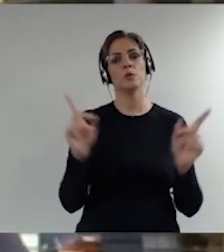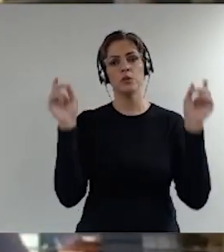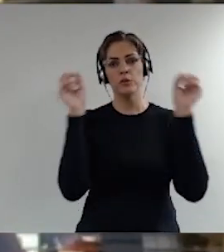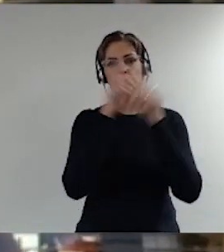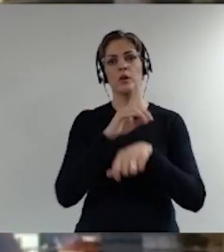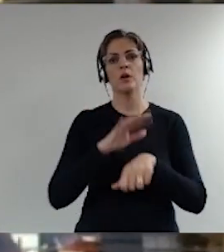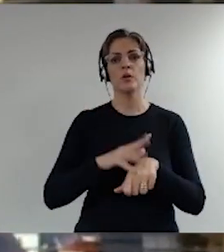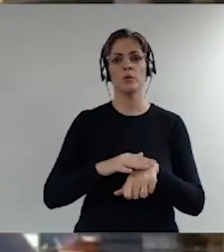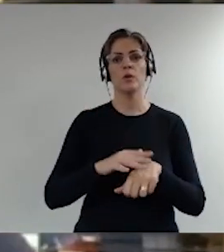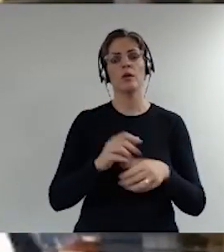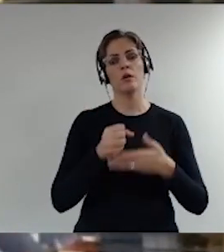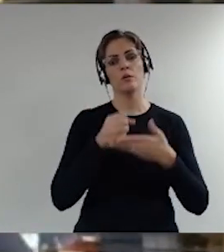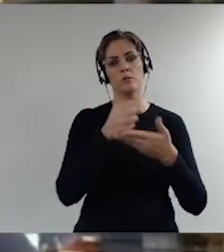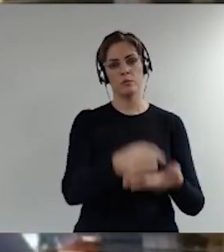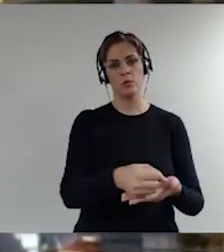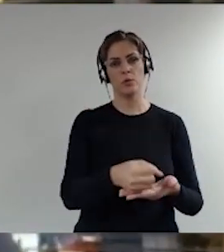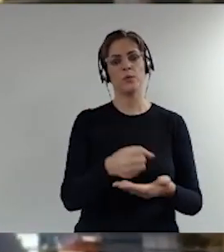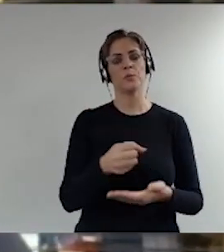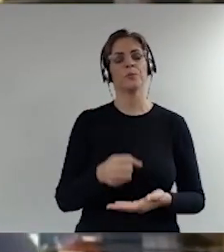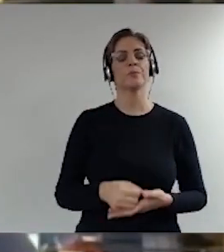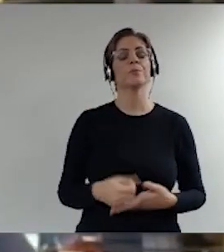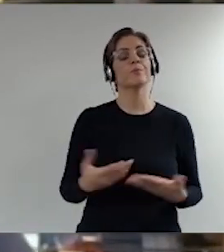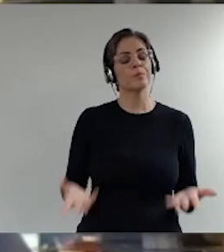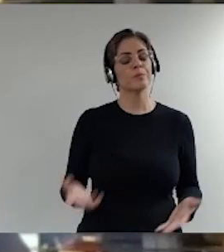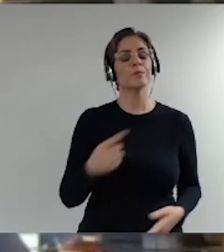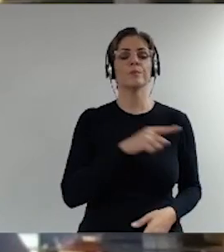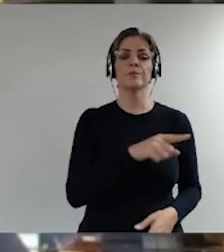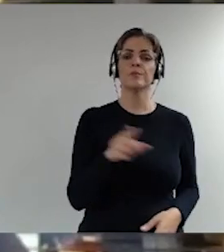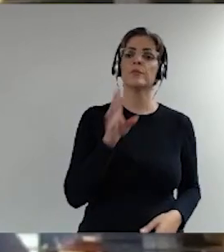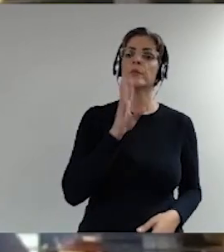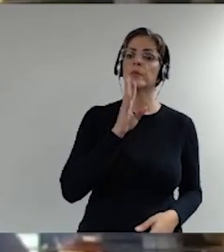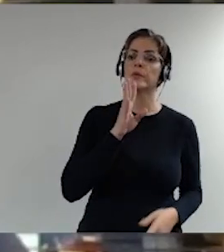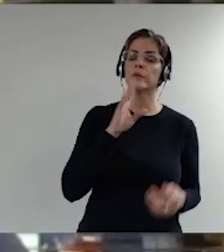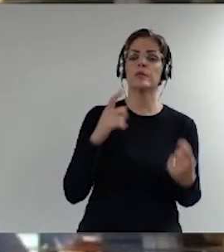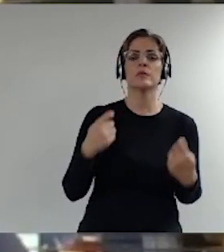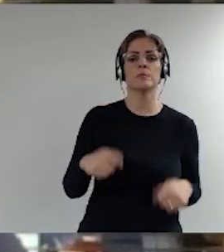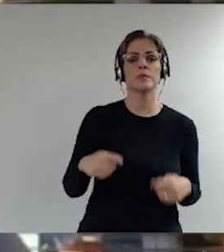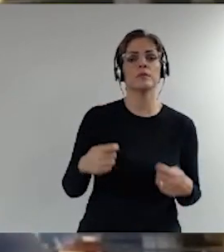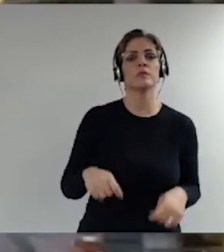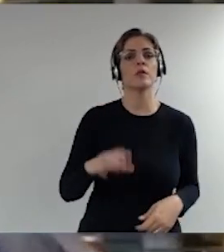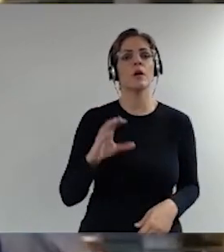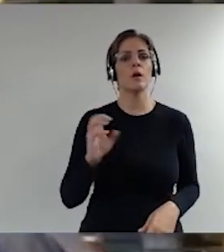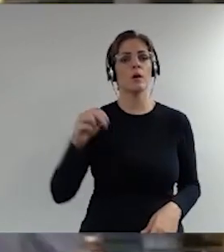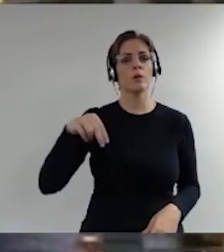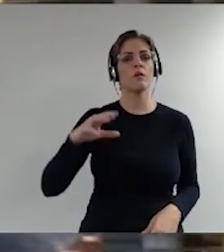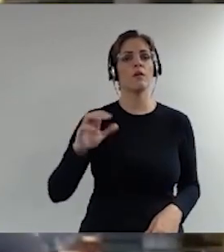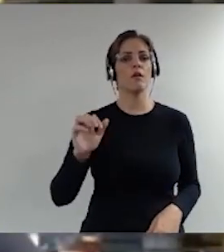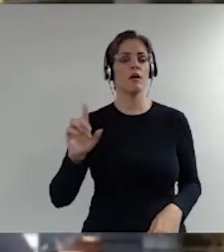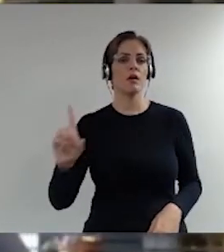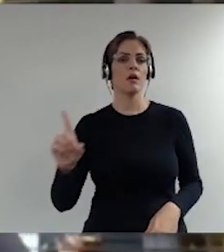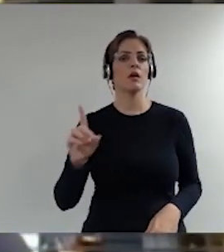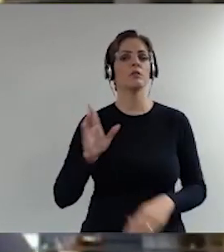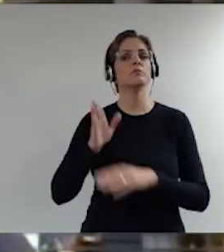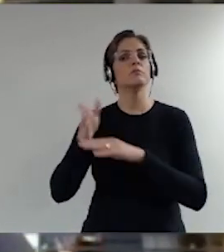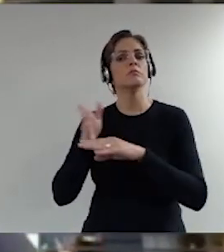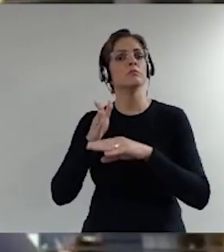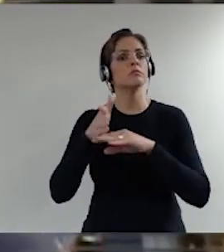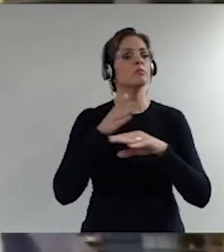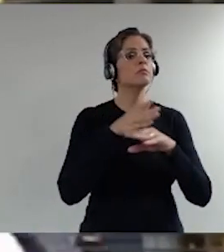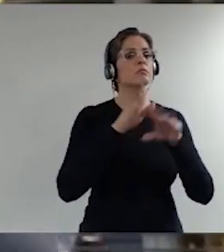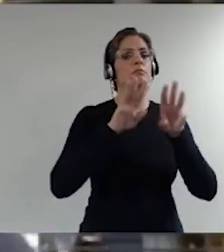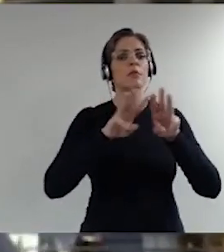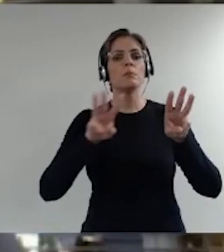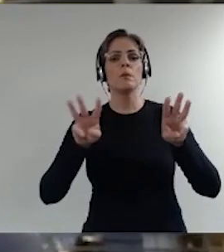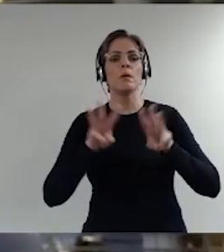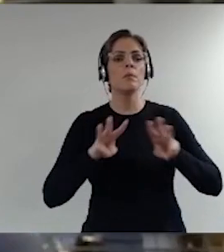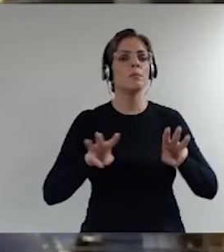lhe estende a mão. Conheçam as estruturas das caixas de assistência, entrem no site das caixas de assistência,